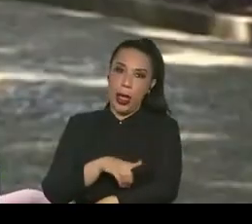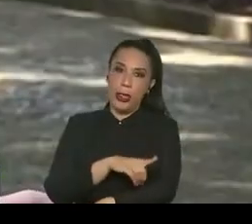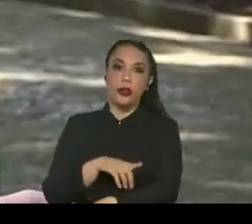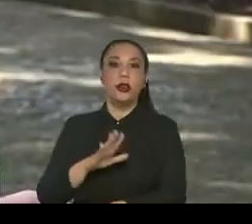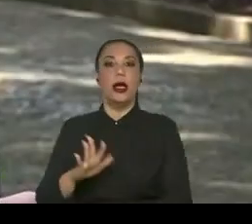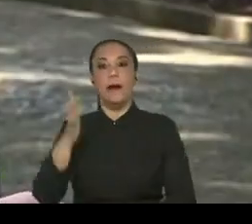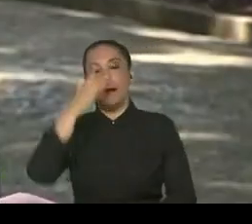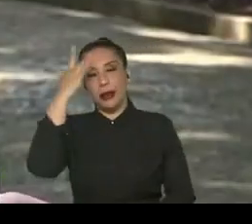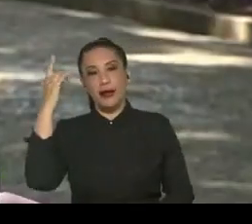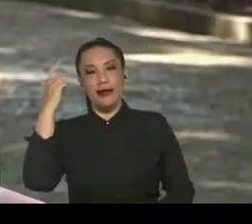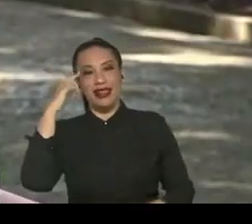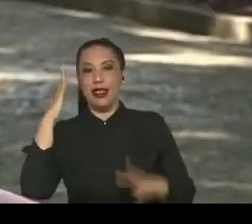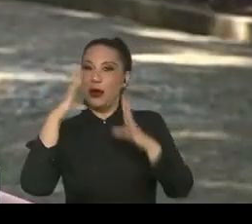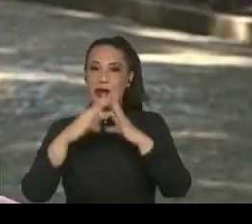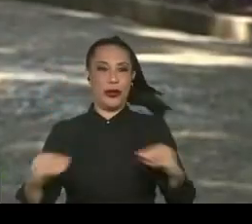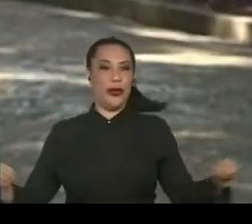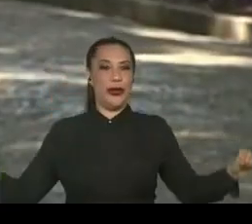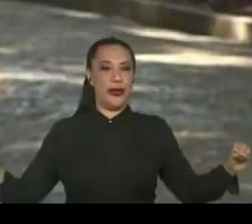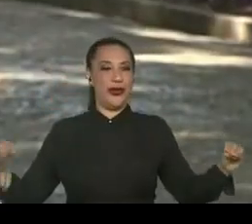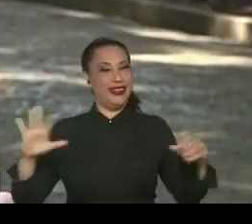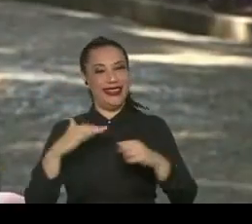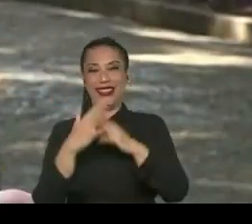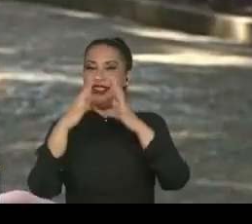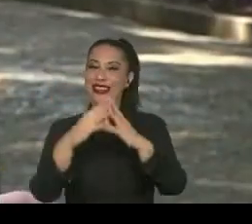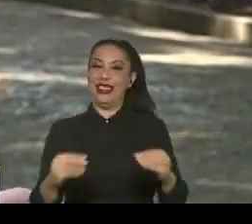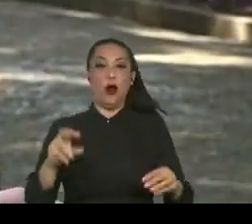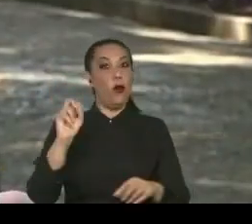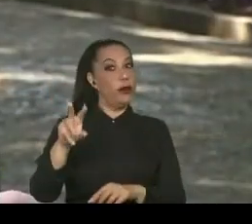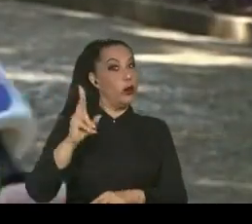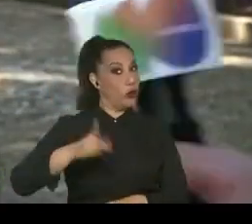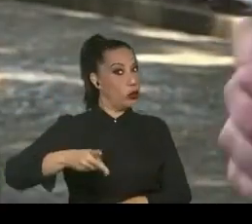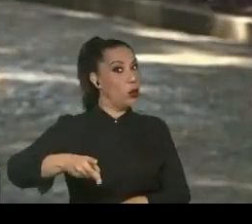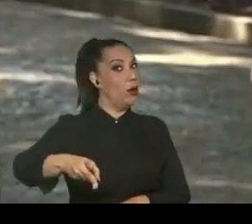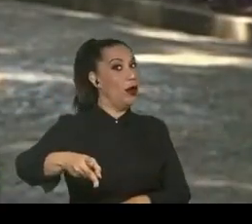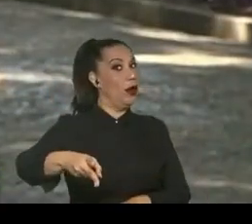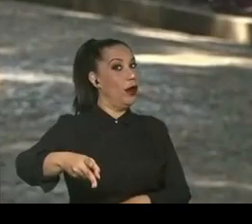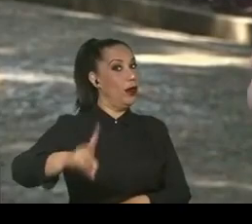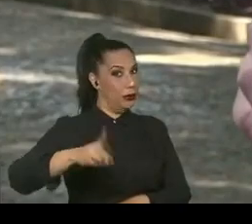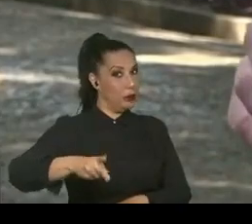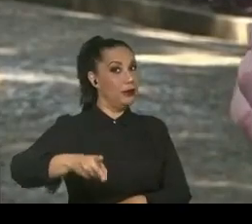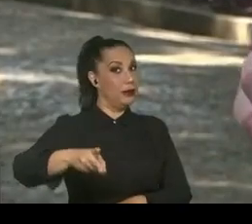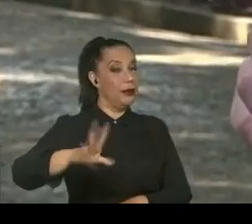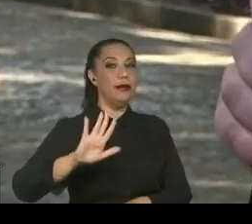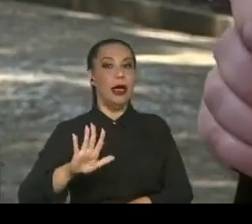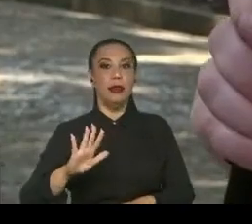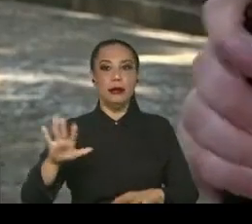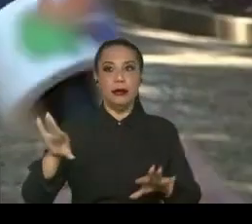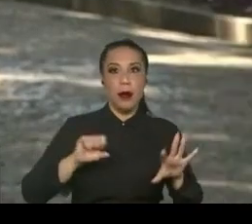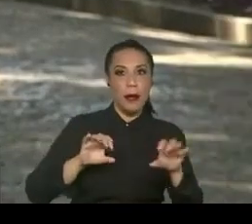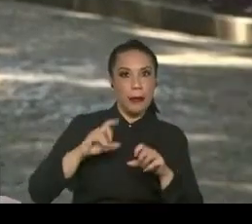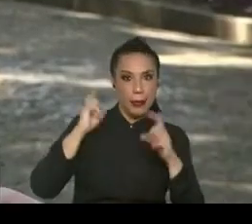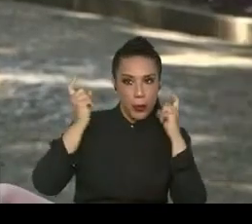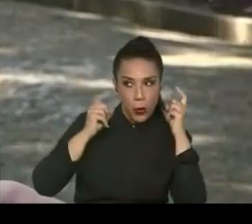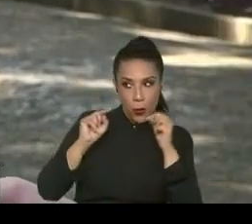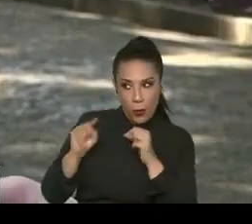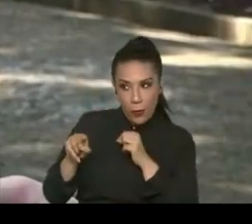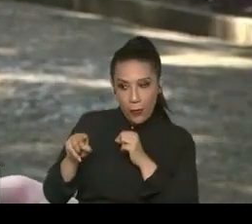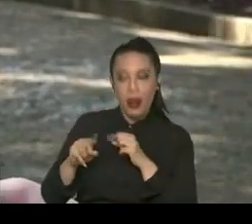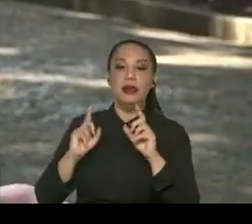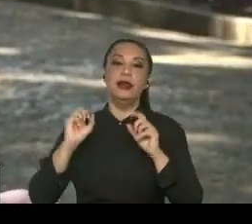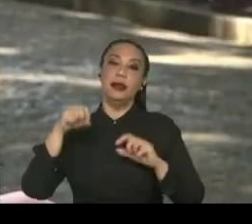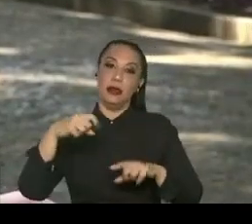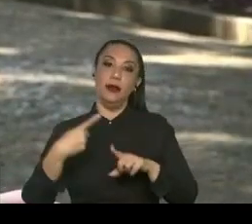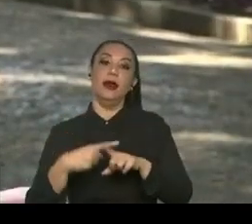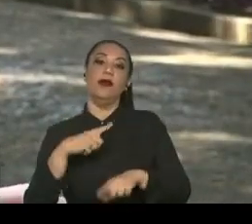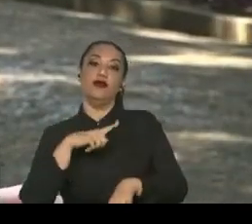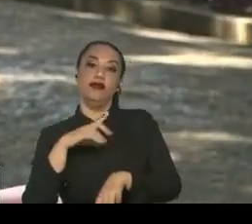acham que a pandemia já acabou, né? Mas o vírus não acabou ainda. E essa nova onda de casos que está vindo preocupa a senhora? Sim, porque eu sou